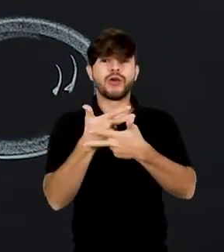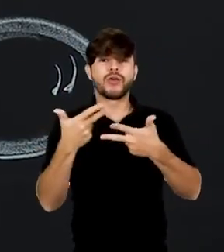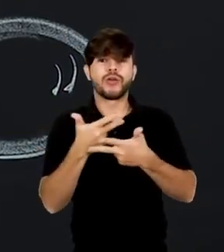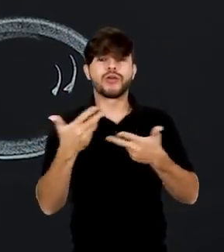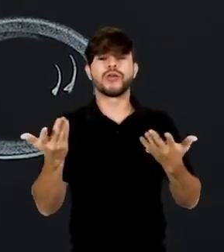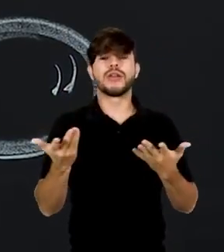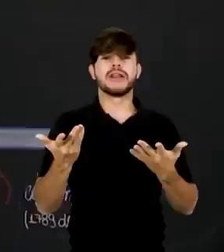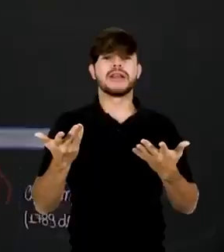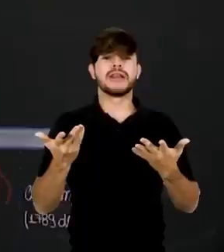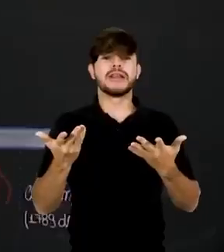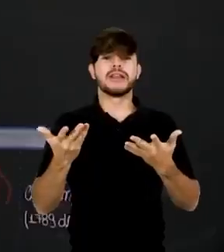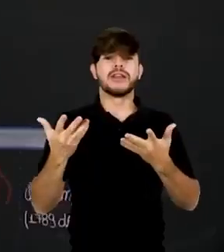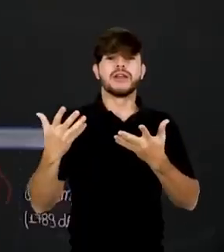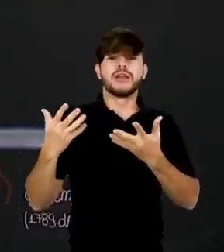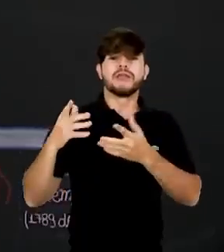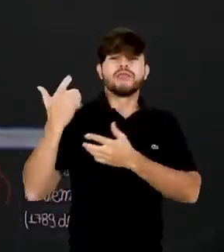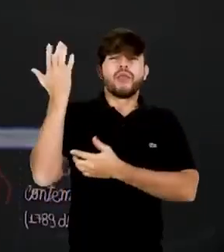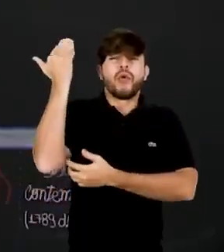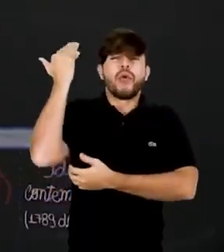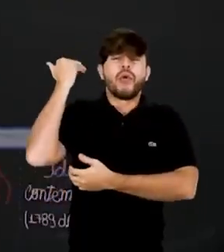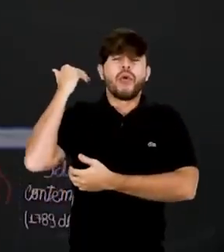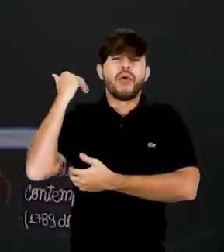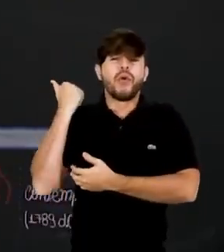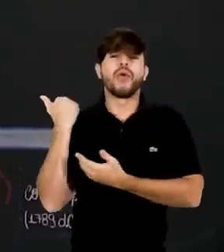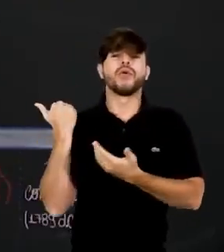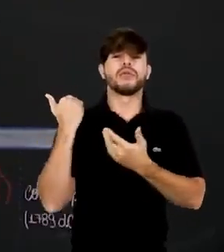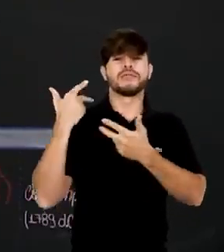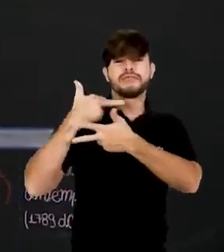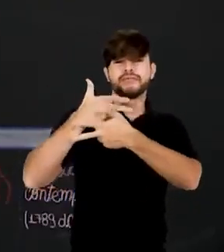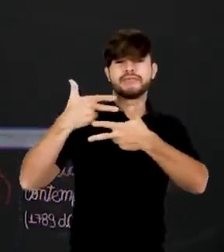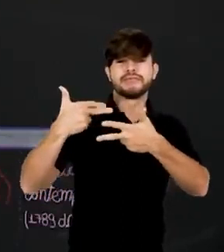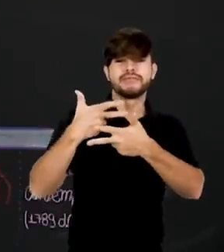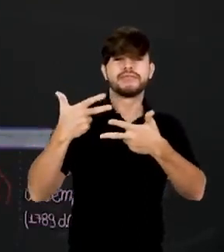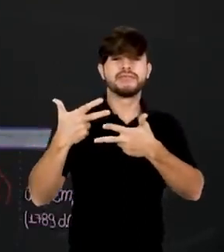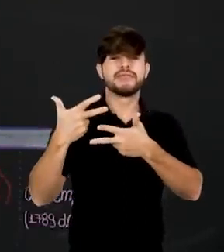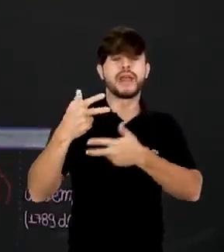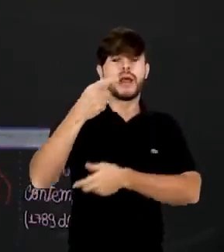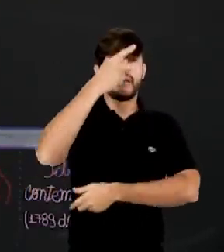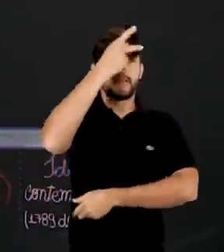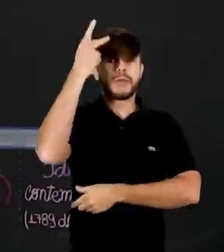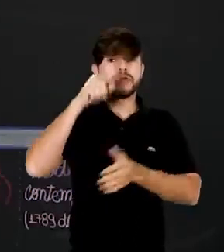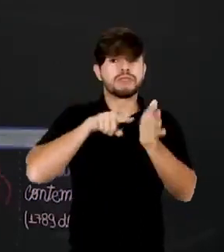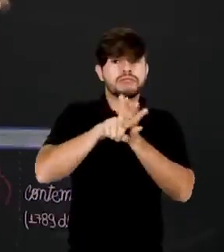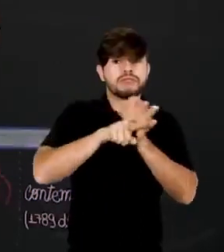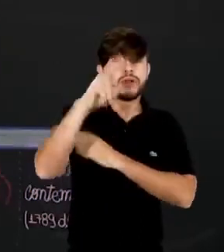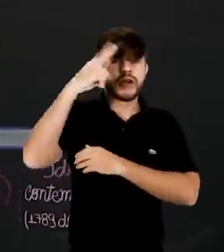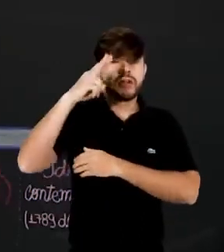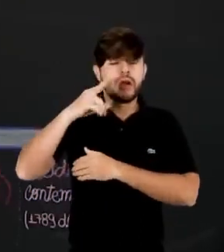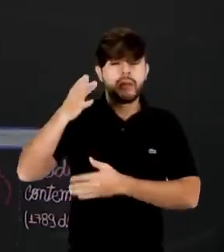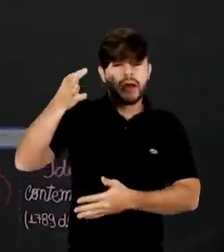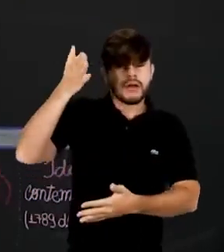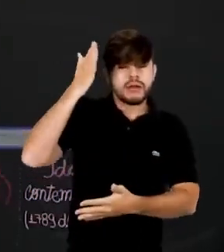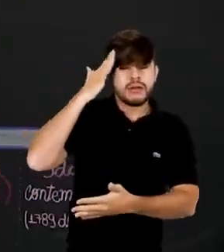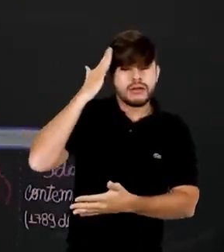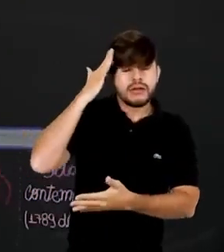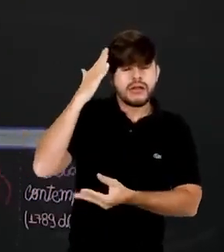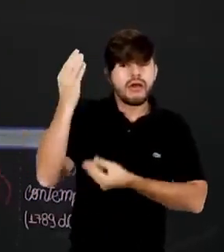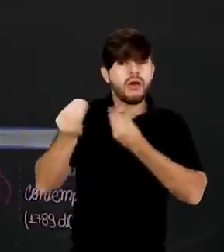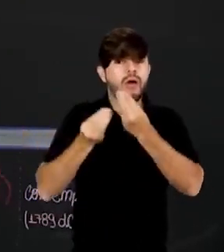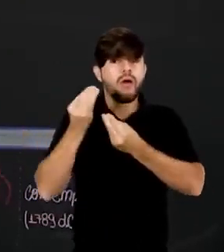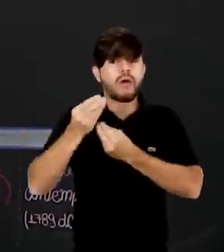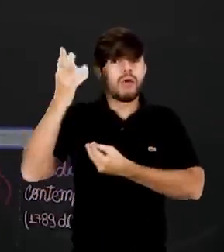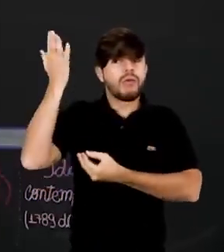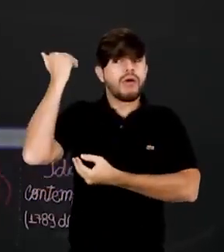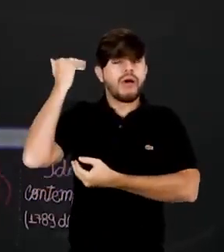tempos. Tudo isso serve para o historiador como prova para que ele diga como é que o passado foi, se foi de uma maneira e não de